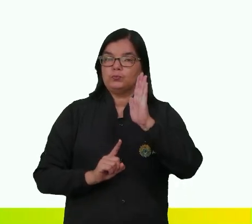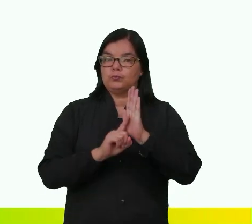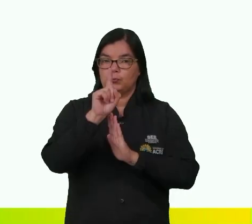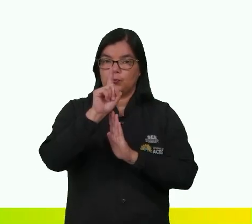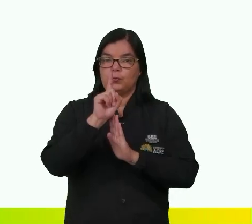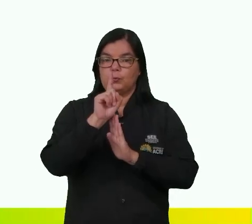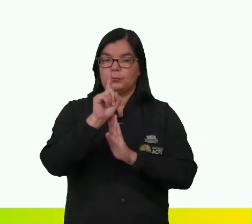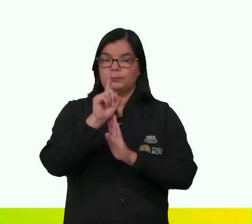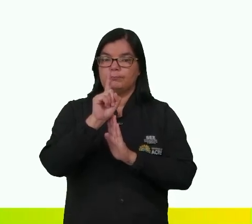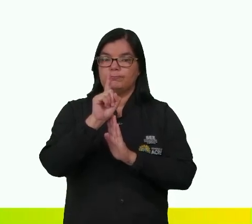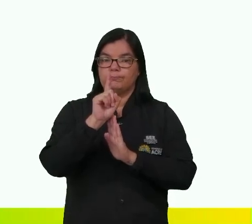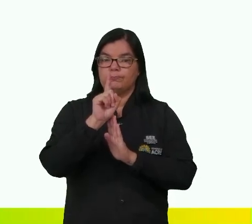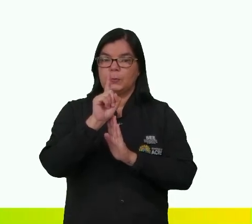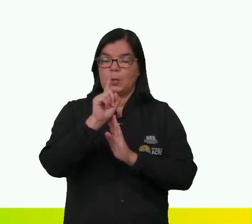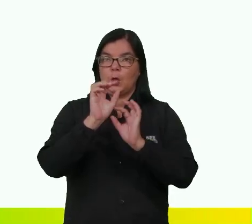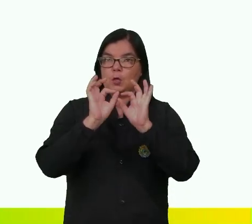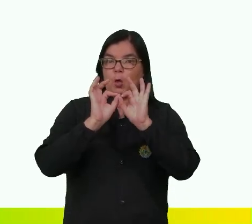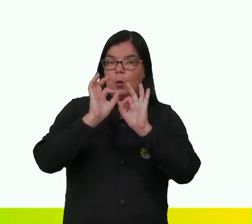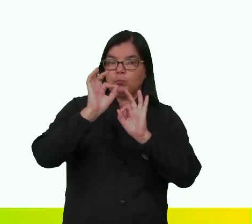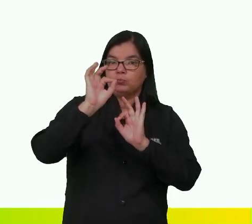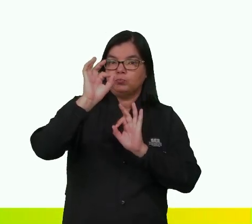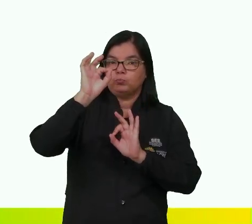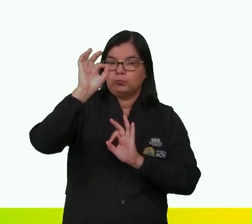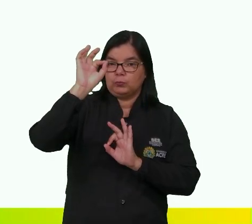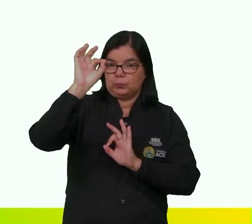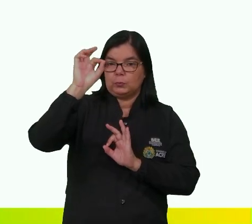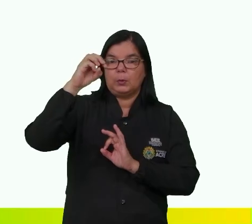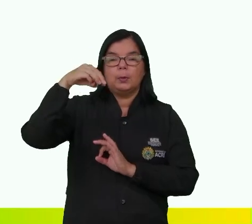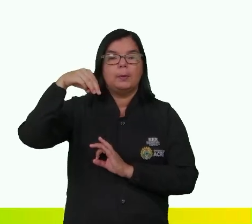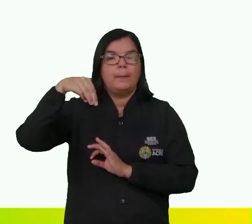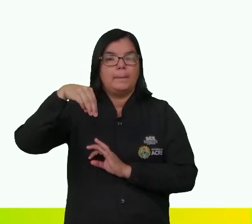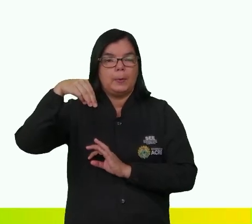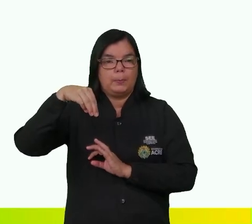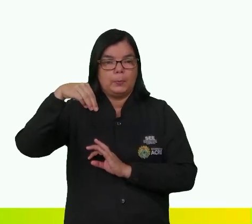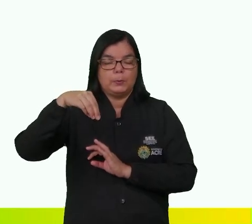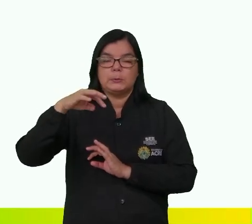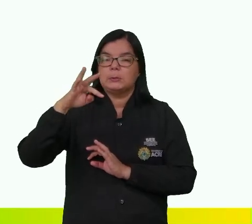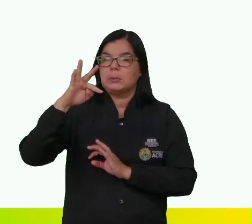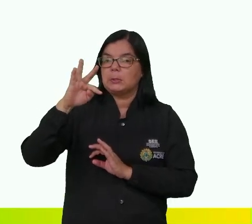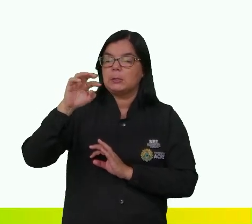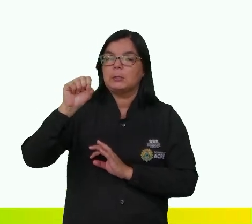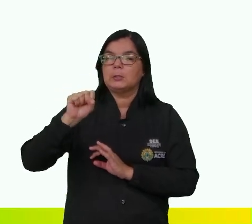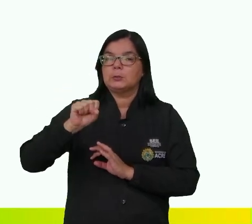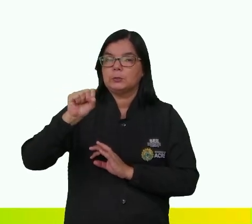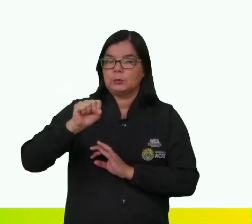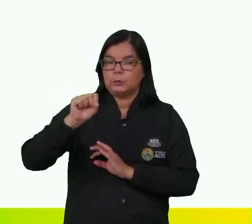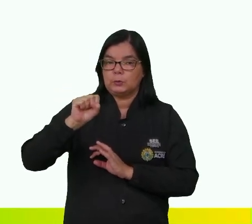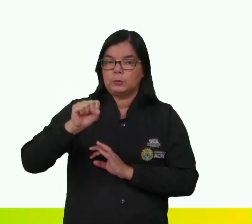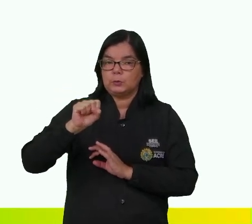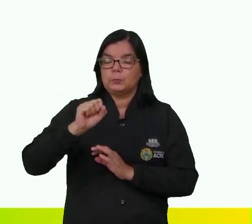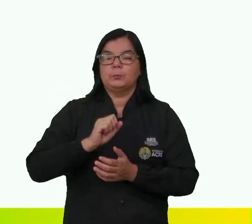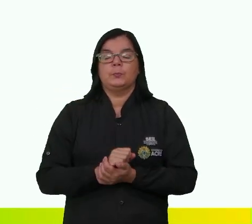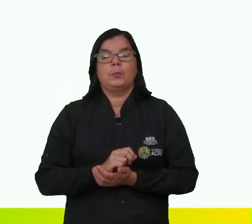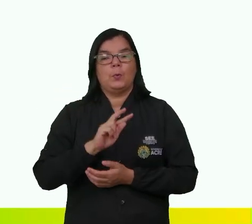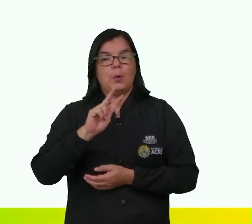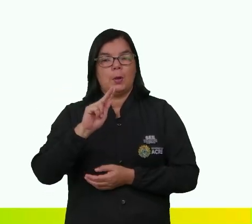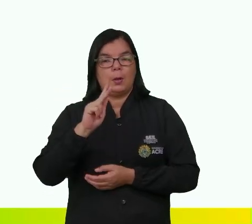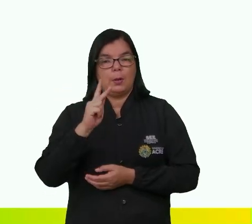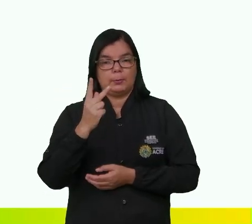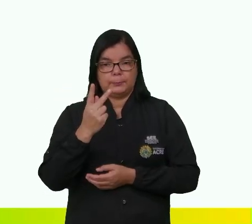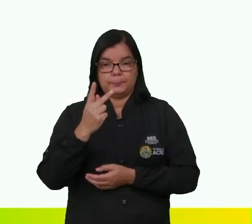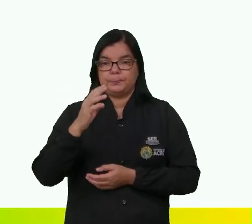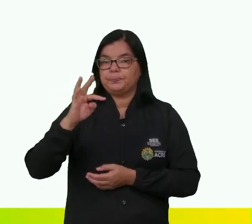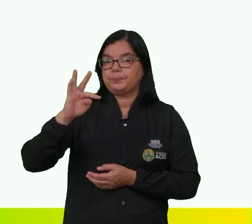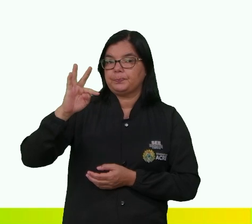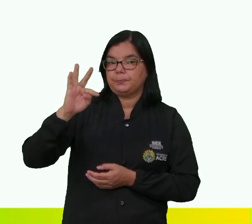lançado do solo e sua altura em metros após t segundos é dada por essa fórmula